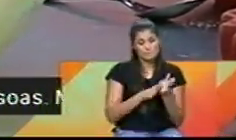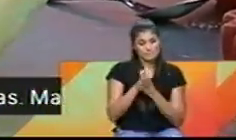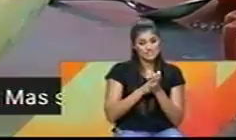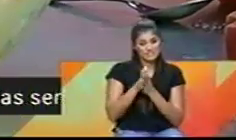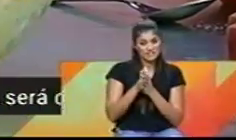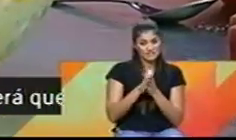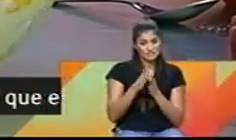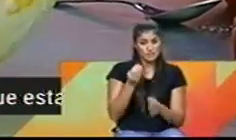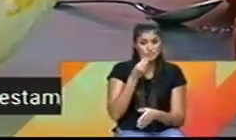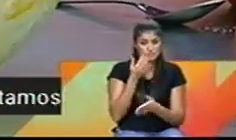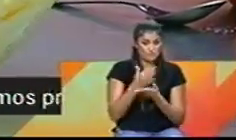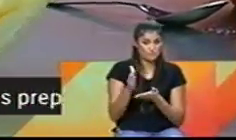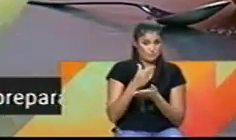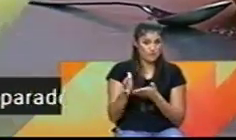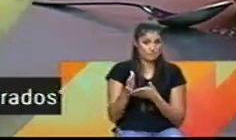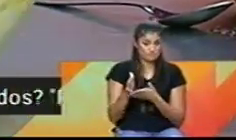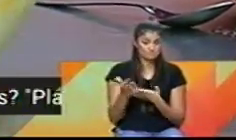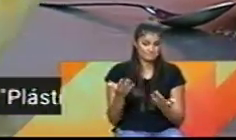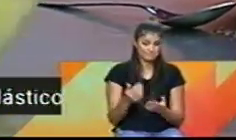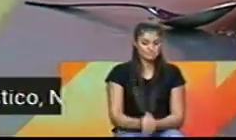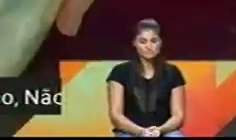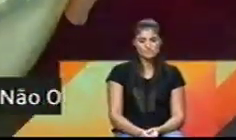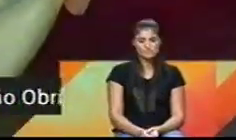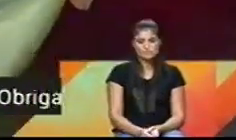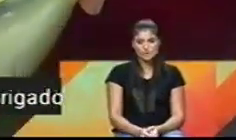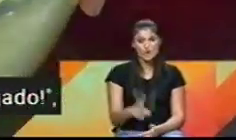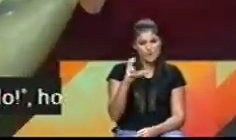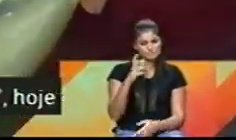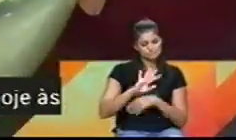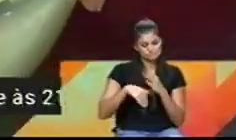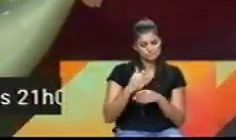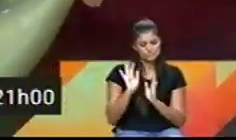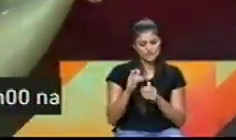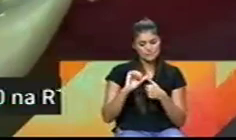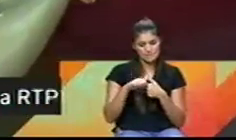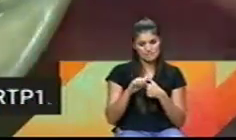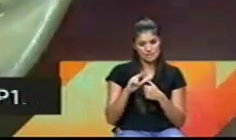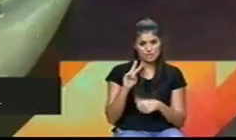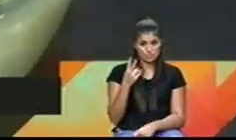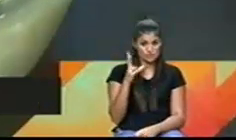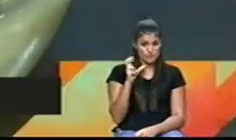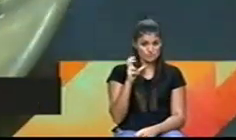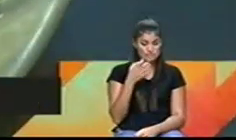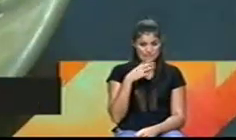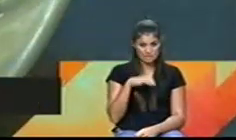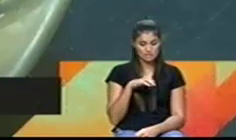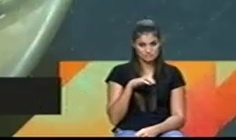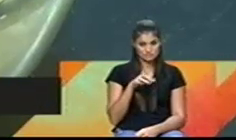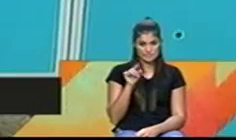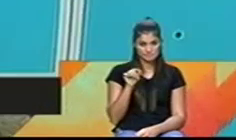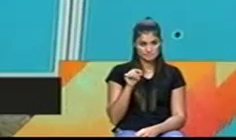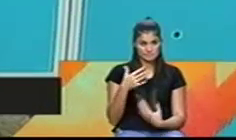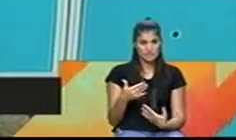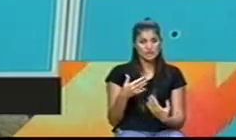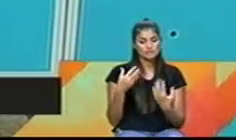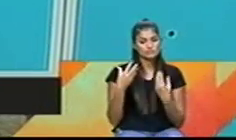ingredientes de outra refeição para uma nova refeição. Certo. Já tenho os ovos misturados na batata, os 2 ovos inteiros, o sal, e agora só me falta juntar